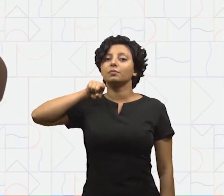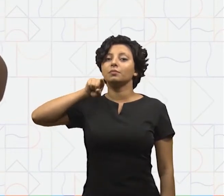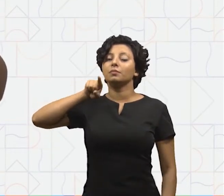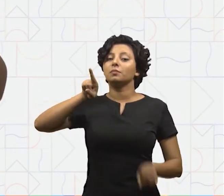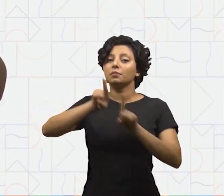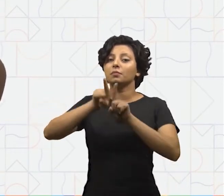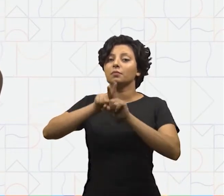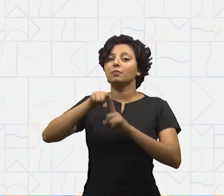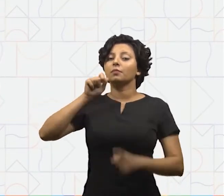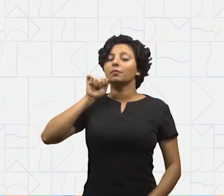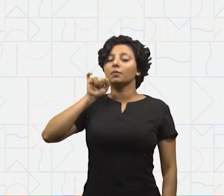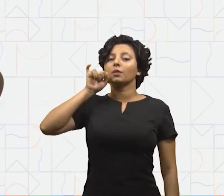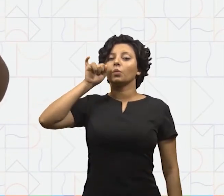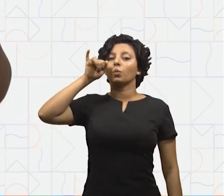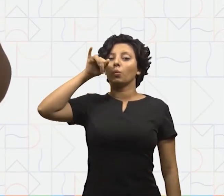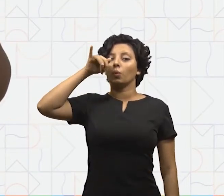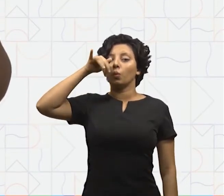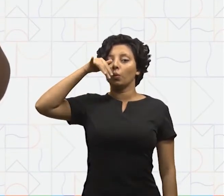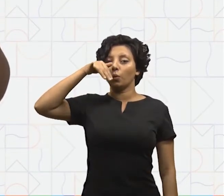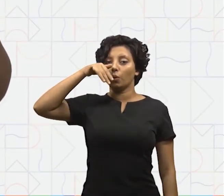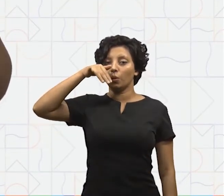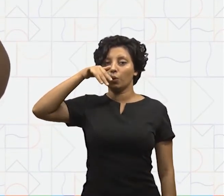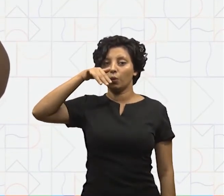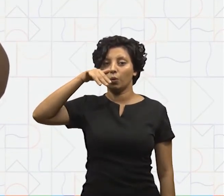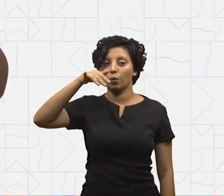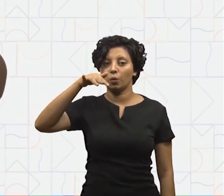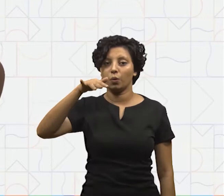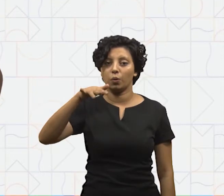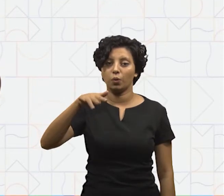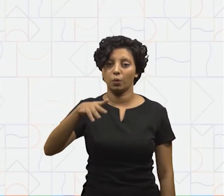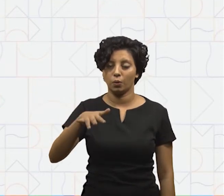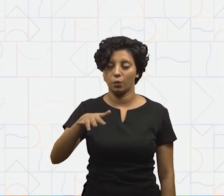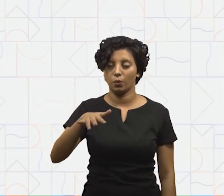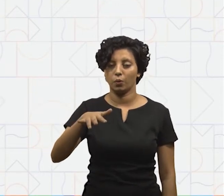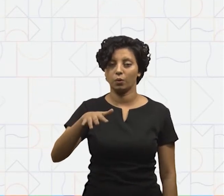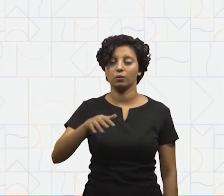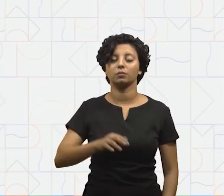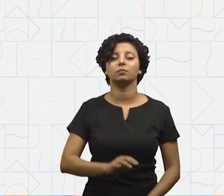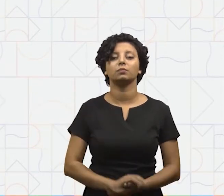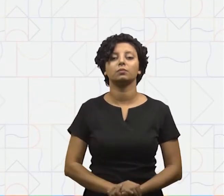e a expiração, que é a saída de ar,